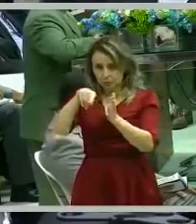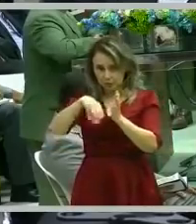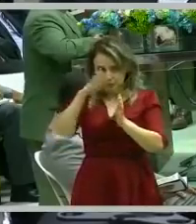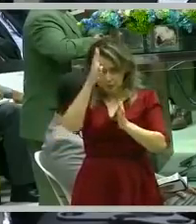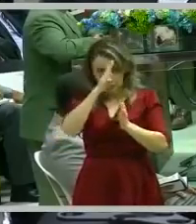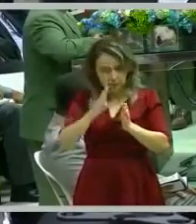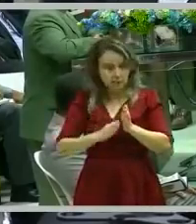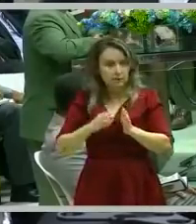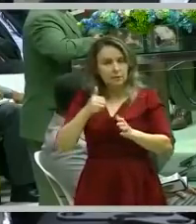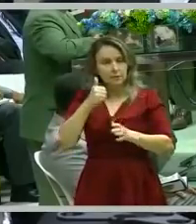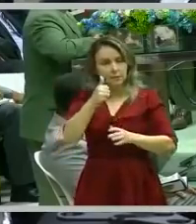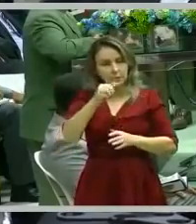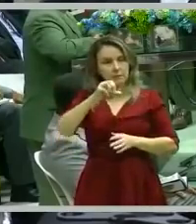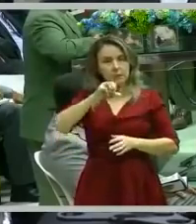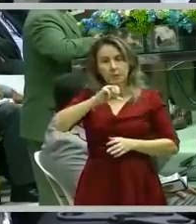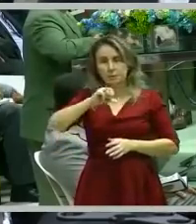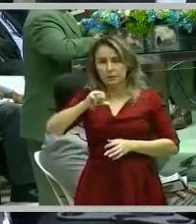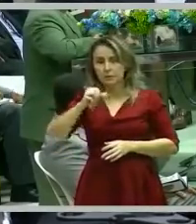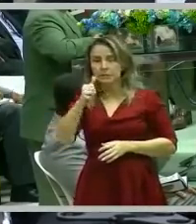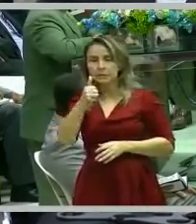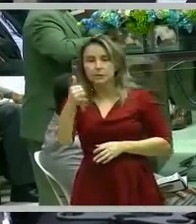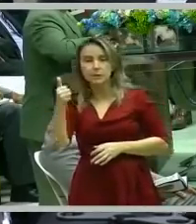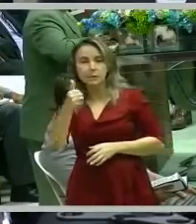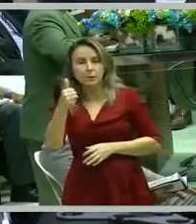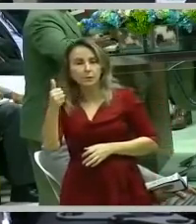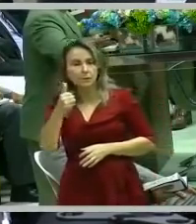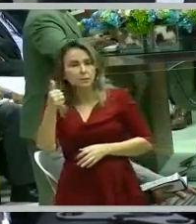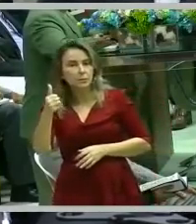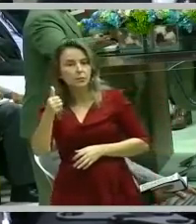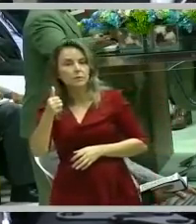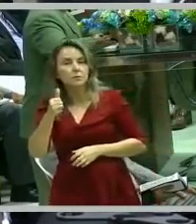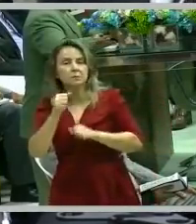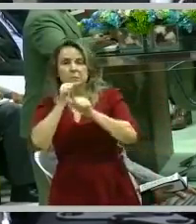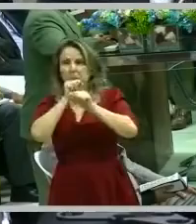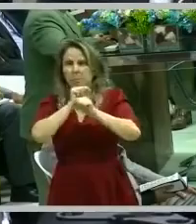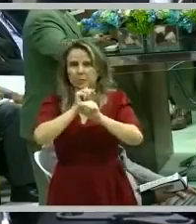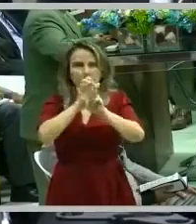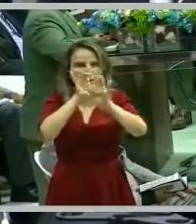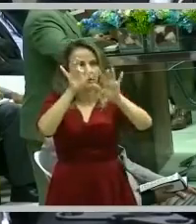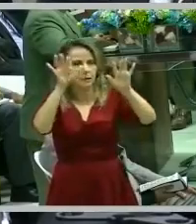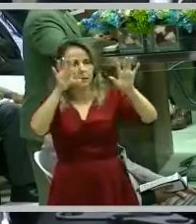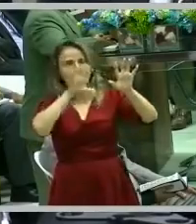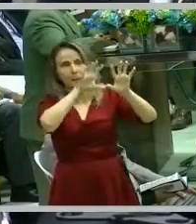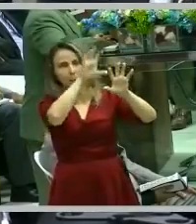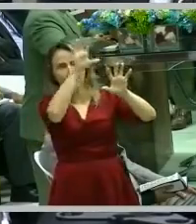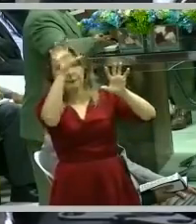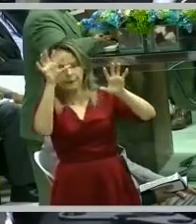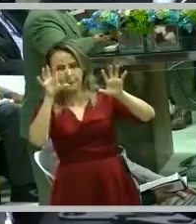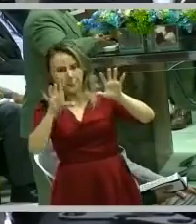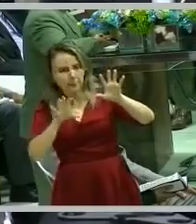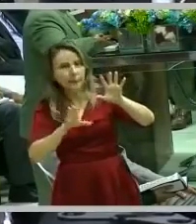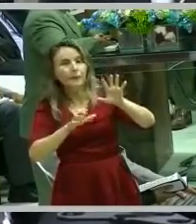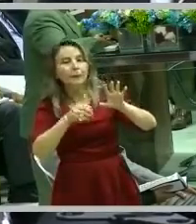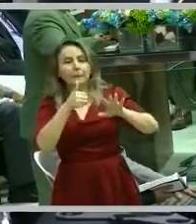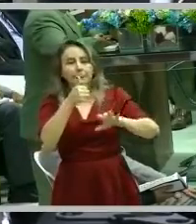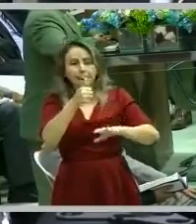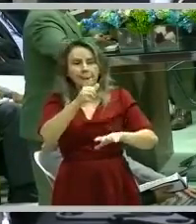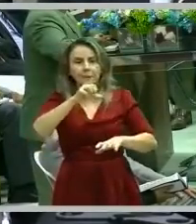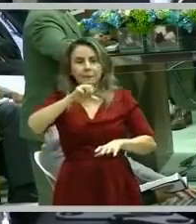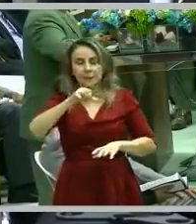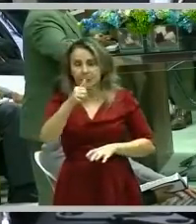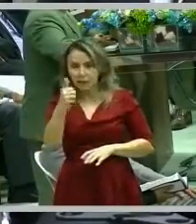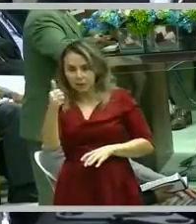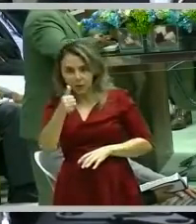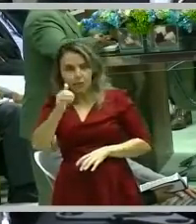pouco, ela já estava em todos os estados brasileiros. O que foi que fez isso? Hoje é fácil, né? O camarada bota na televisão, olha, dia